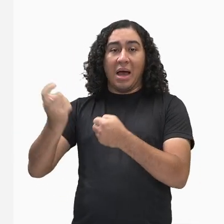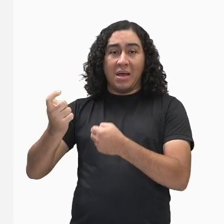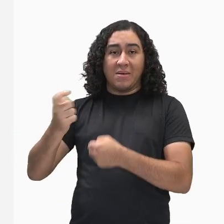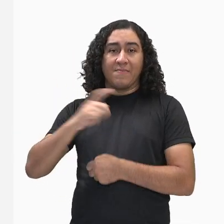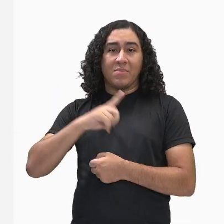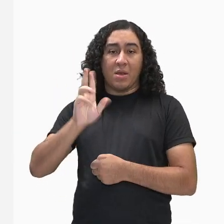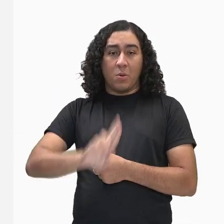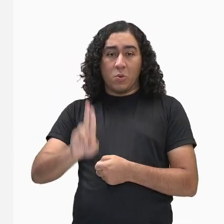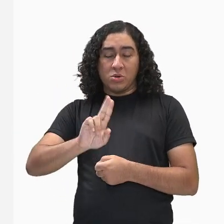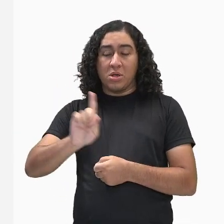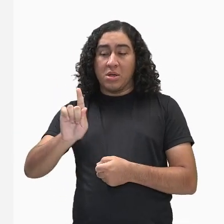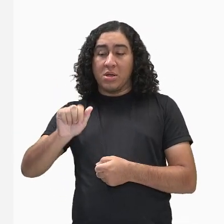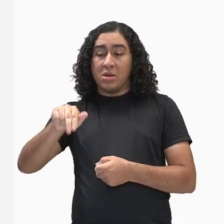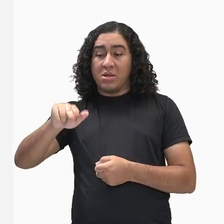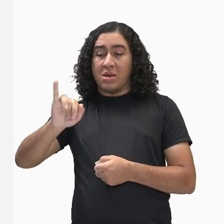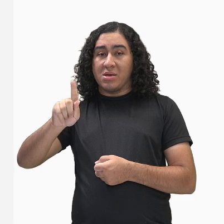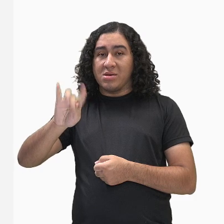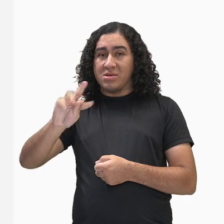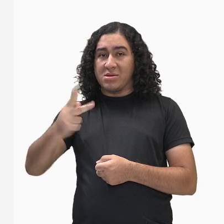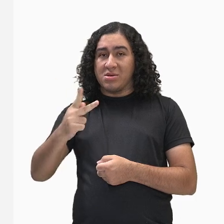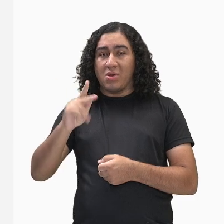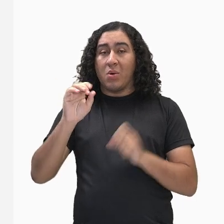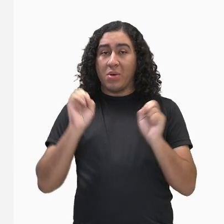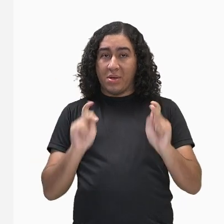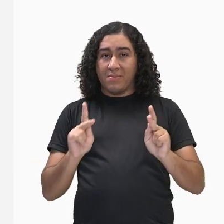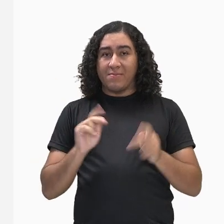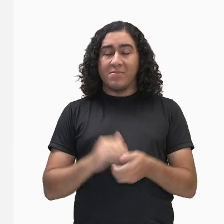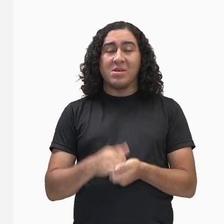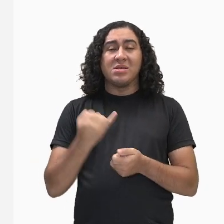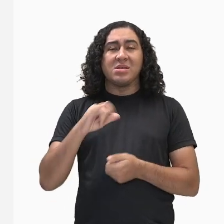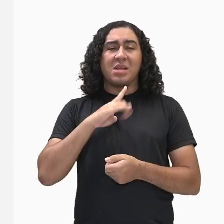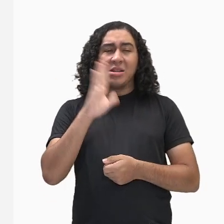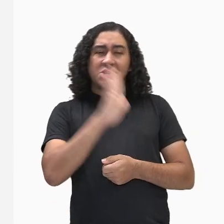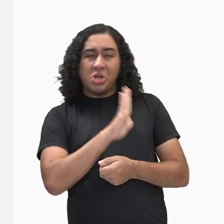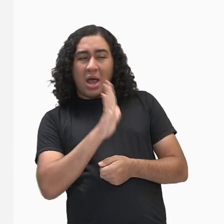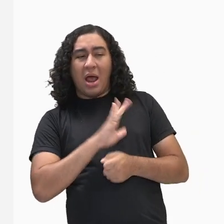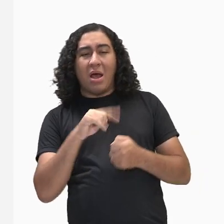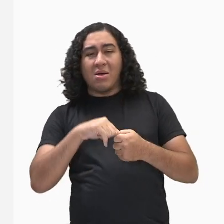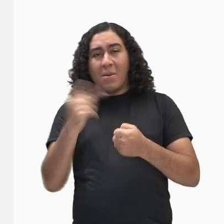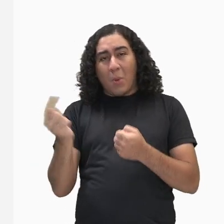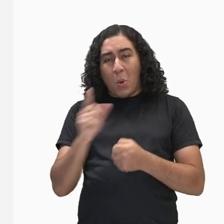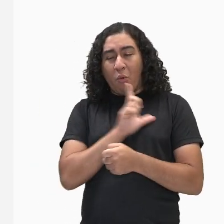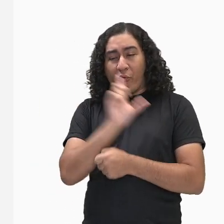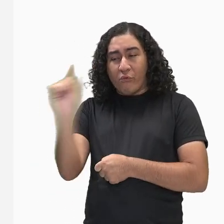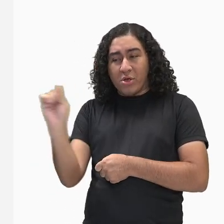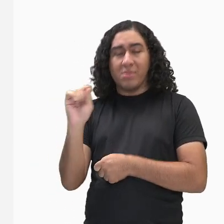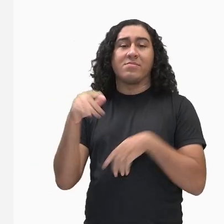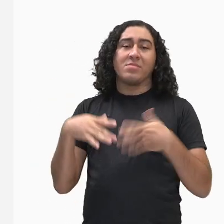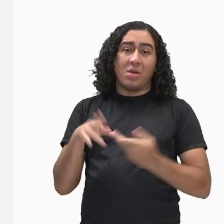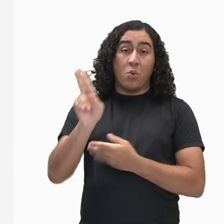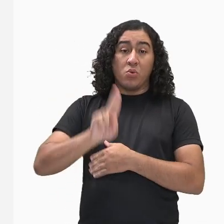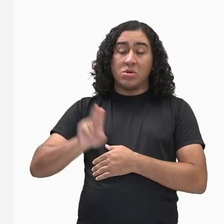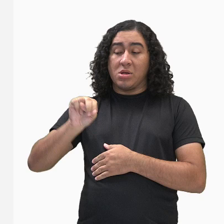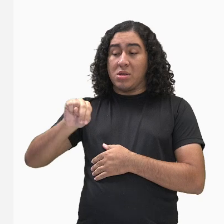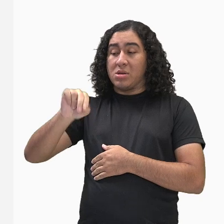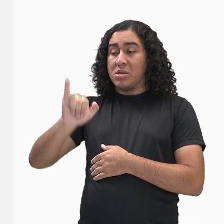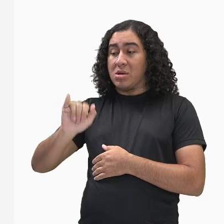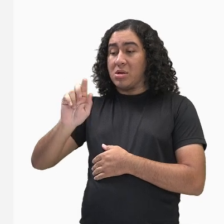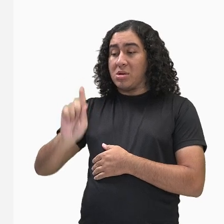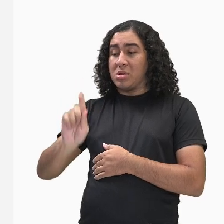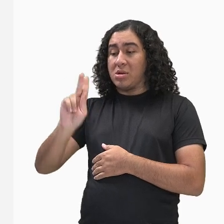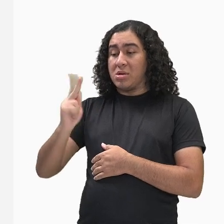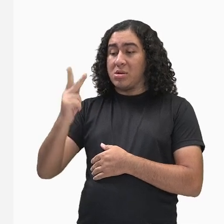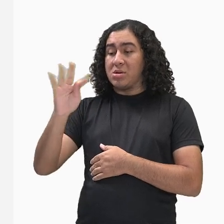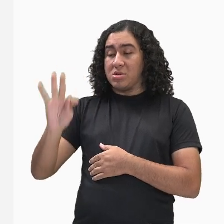pode utilizar o good night, ok? Quando você está se despedindo das pessoas. Então, significa a mesma coisa, good night, boa